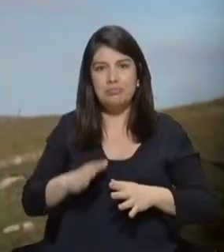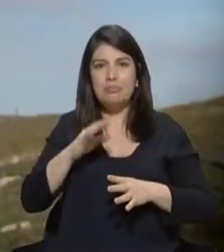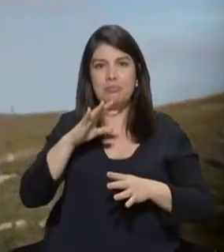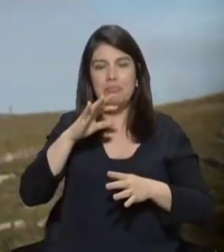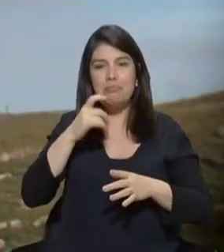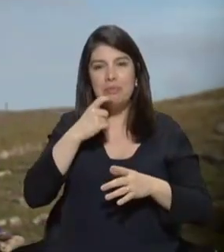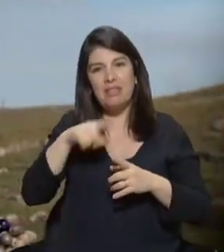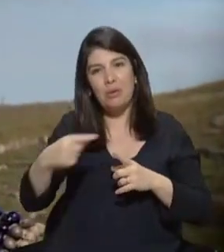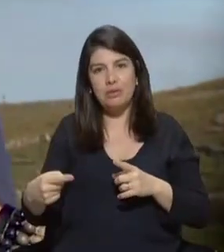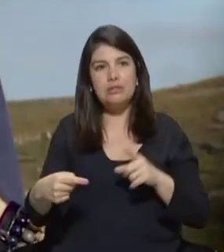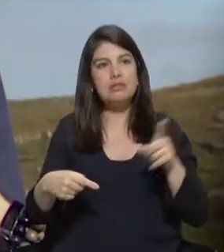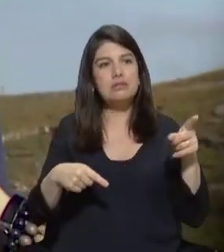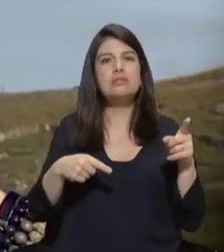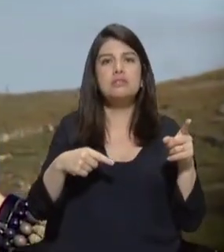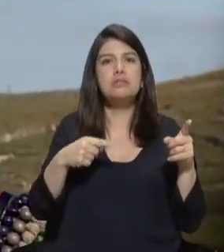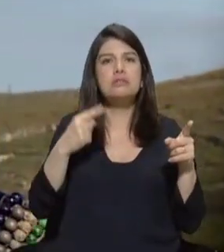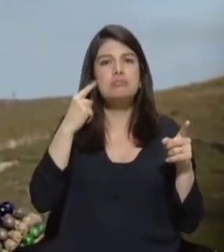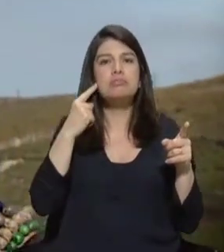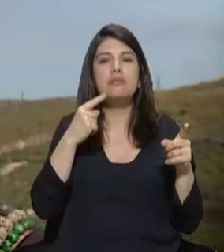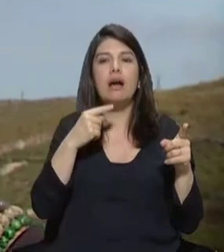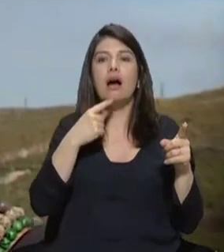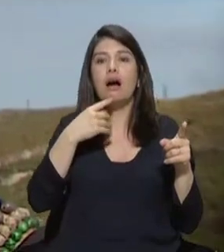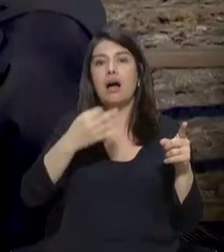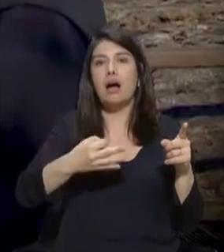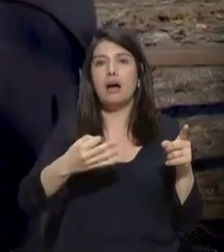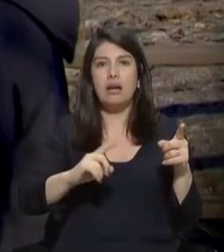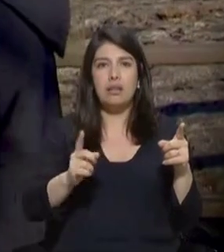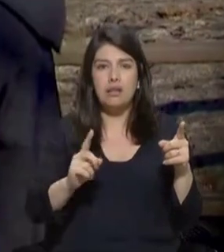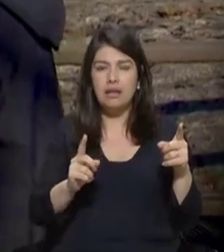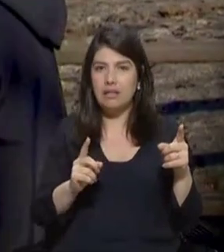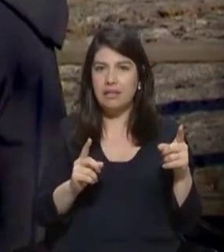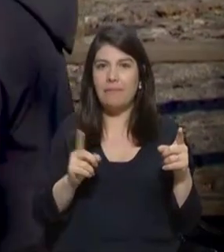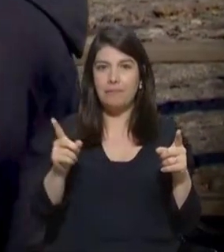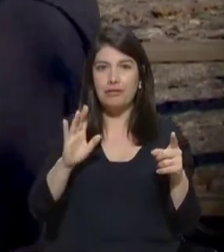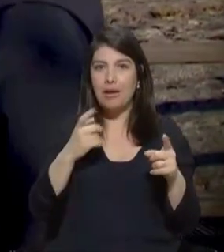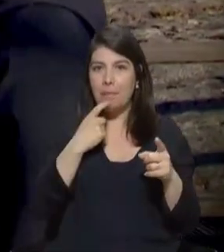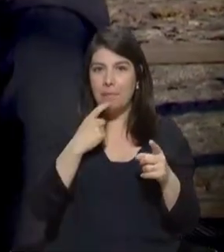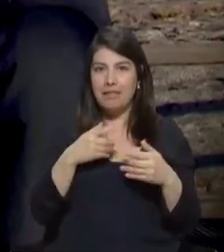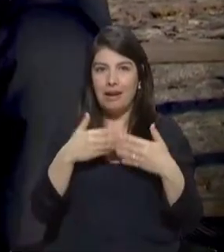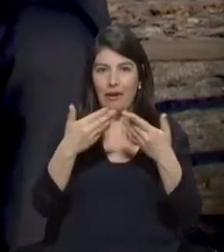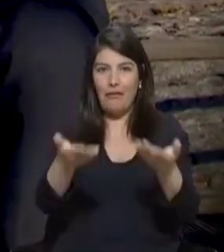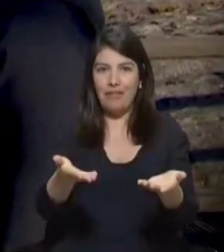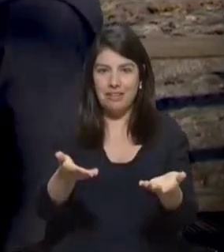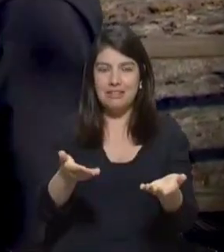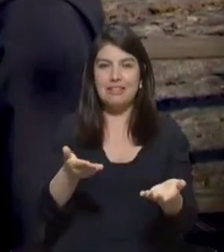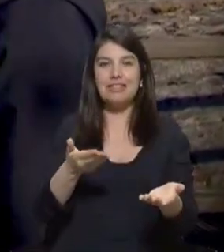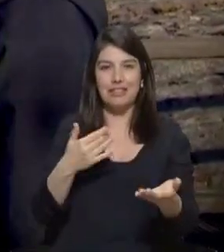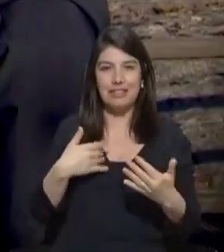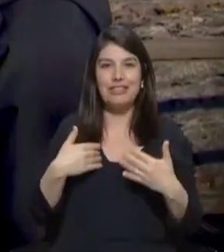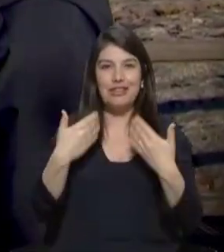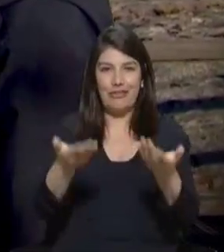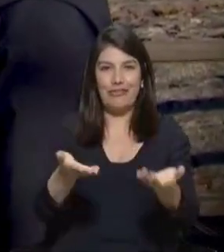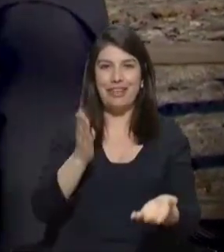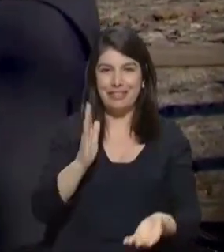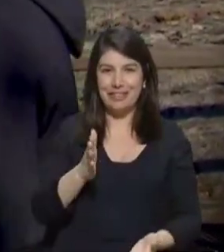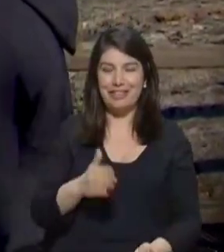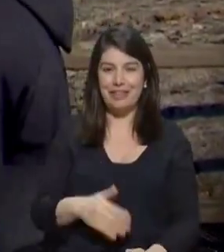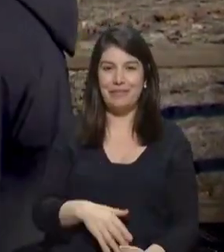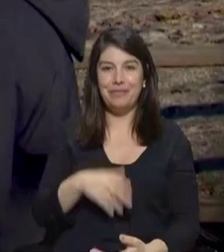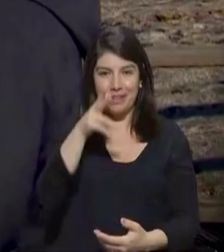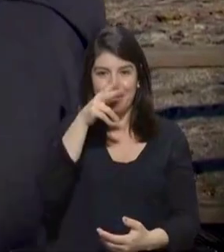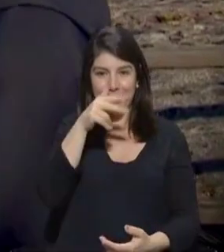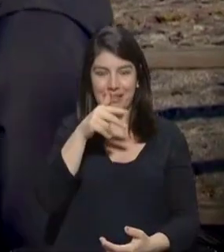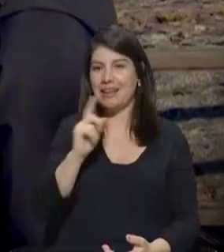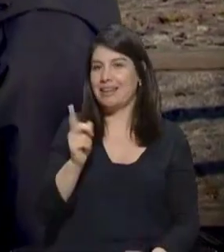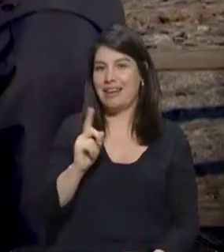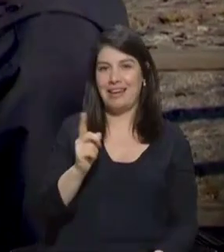muitos, alguns nem acreditam, pensa que é. Já ofereceste uma pedra a alguém? Já, por acaso, já. Alguma namorada?